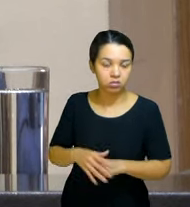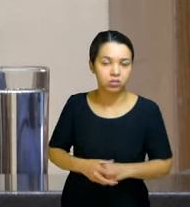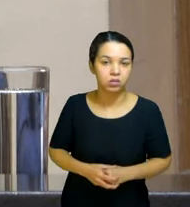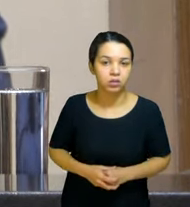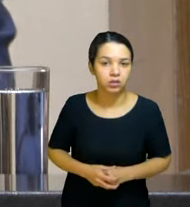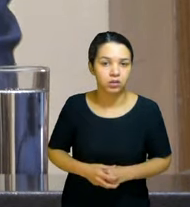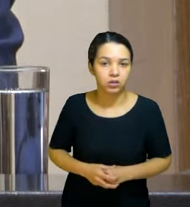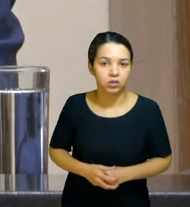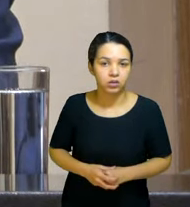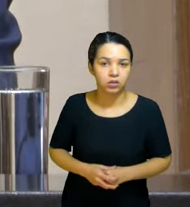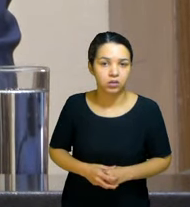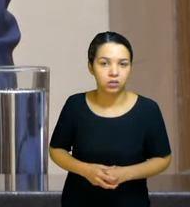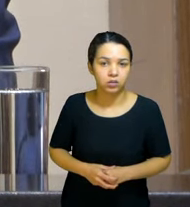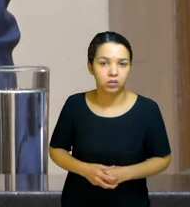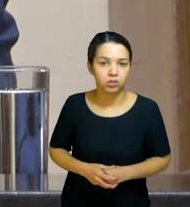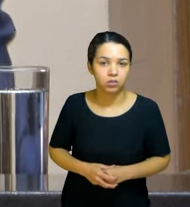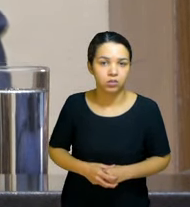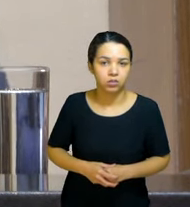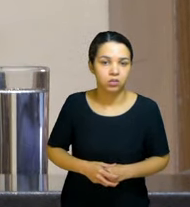uma solução para o problema.